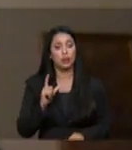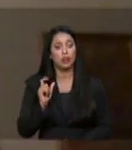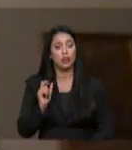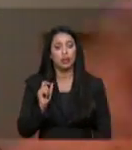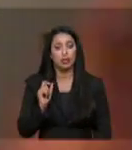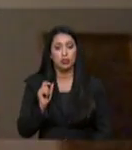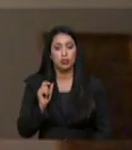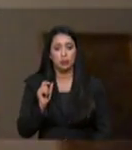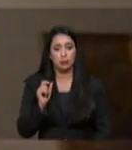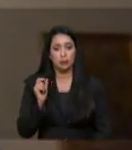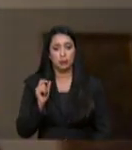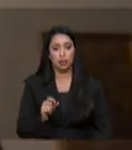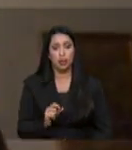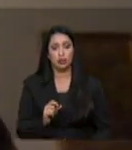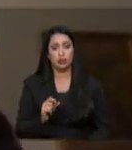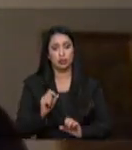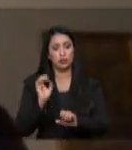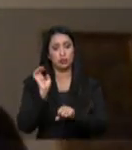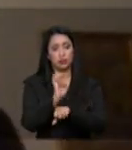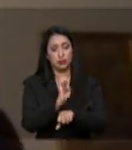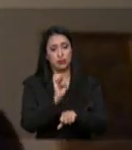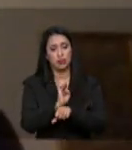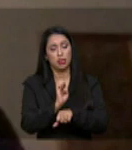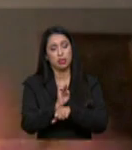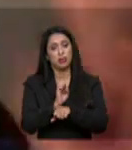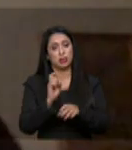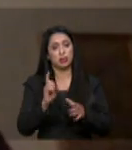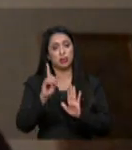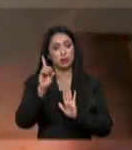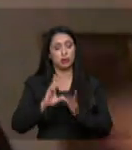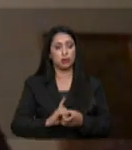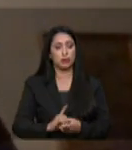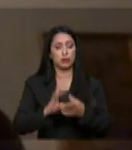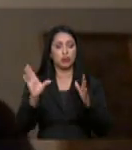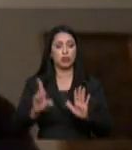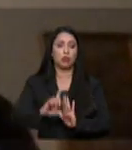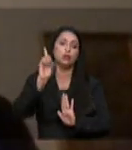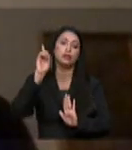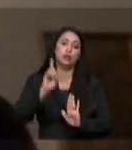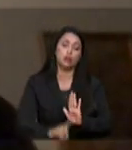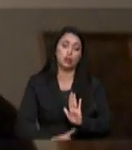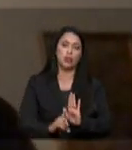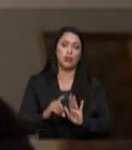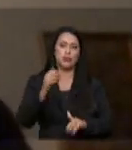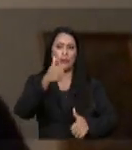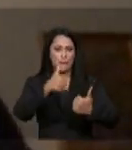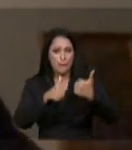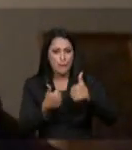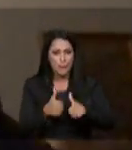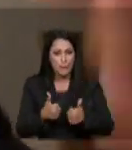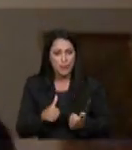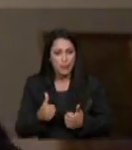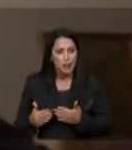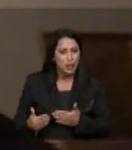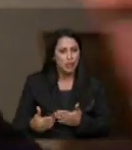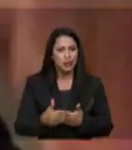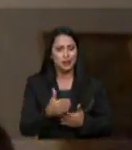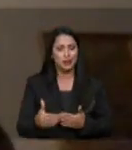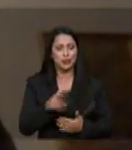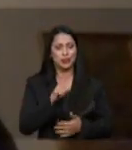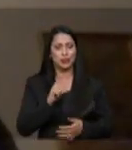abolição do Estado democrático de direito que é verificável a partir dos